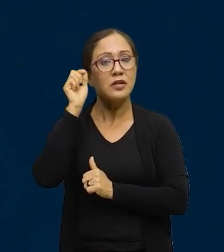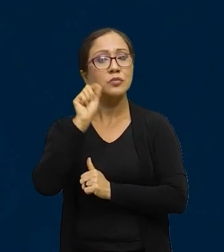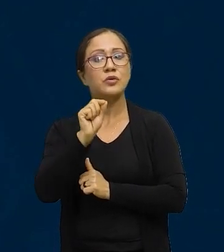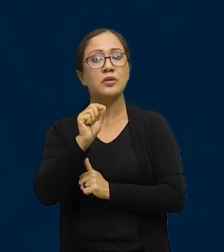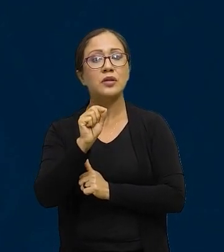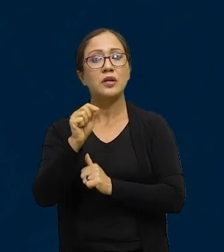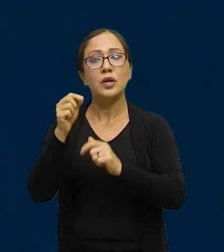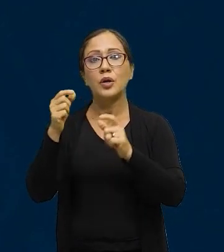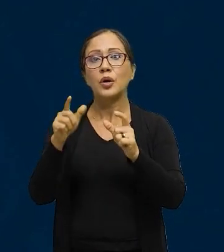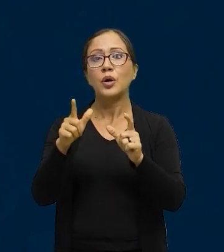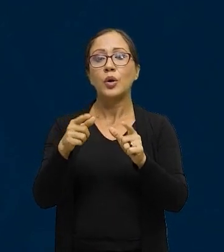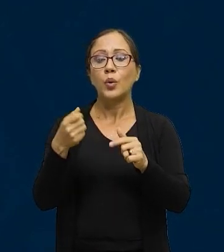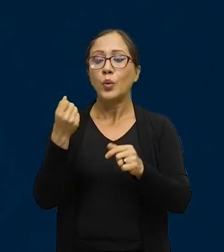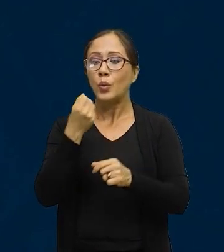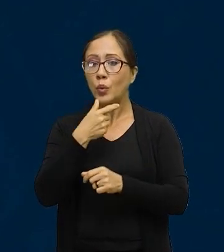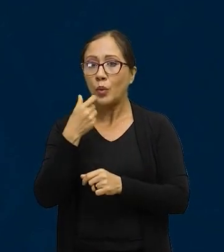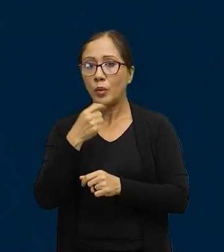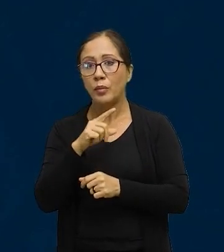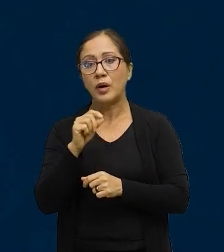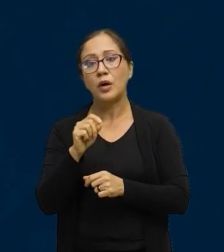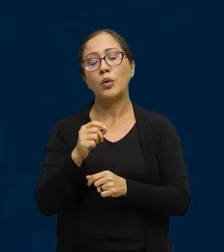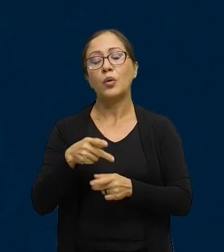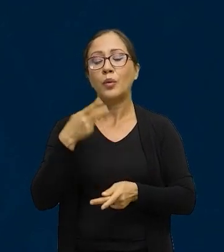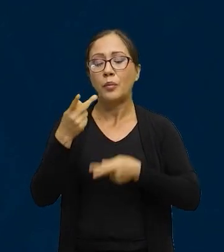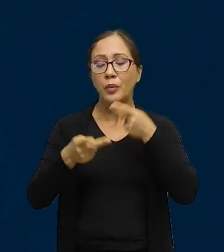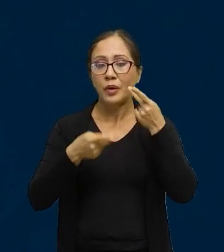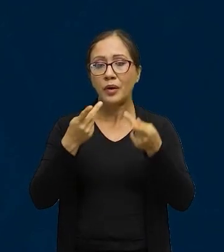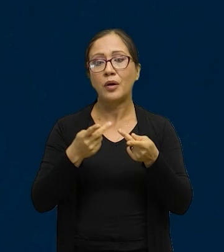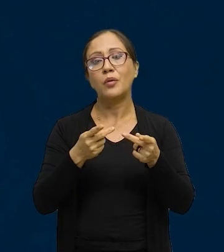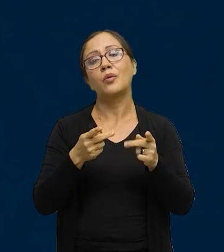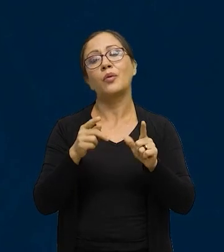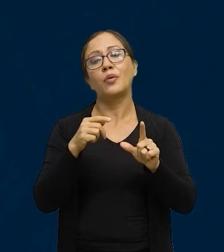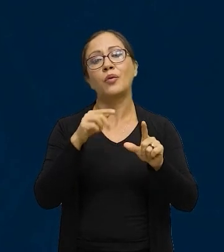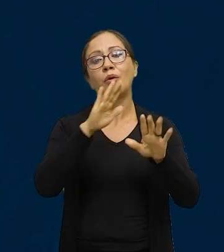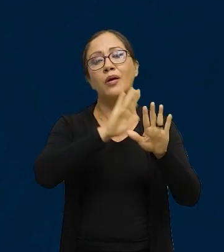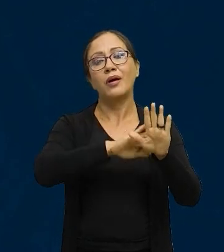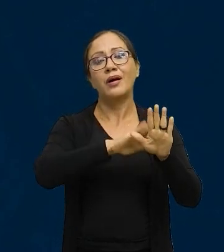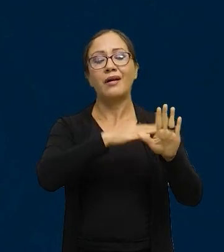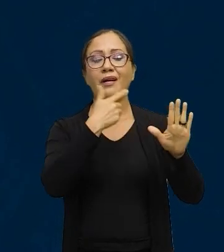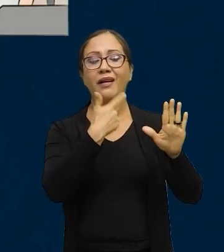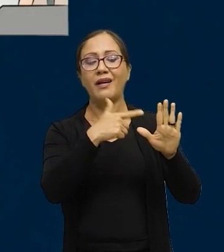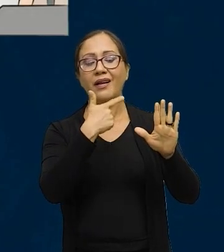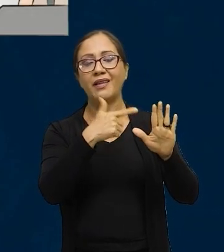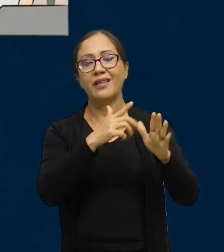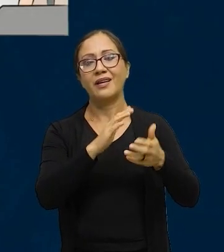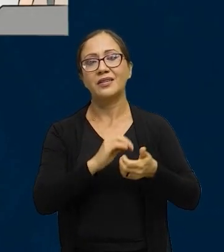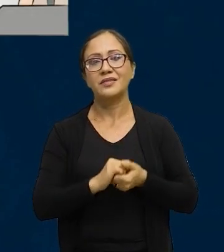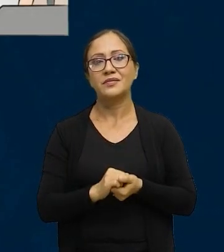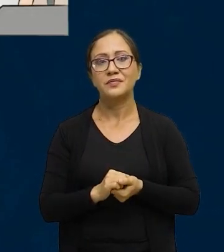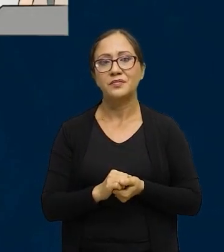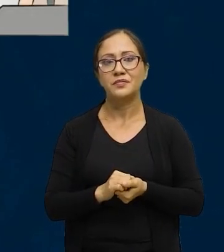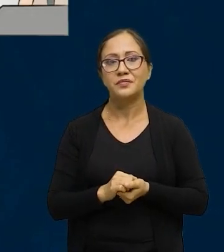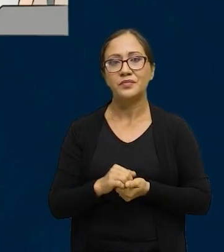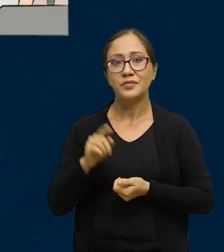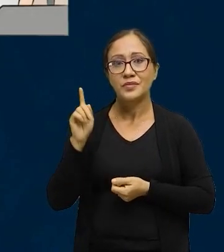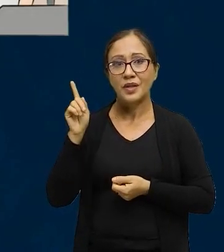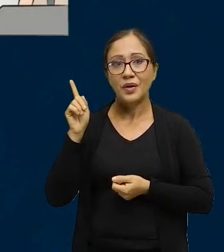onde está o humor, ou a crítica, ou a sátira. Vamos aos nossos exemplos